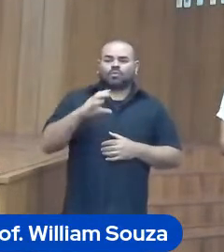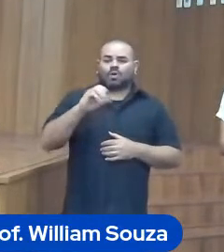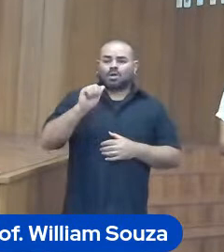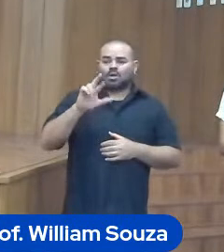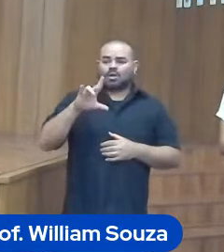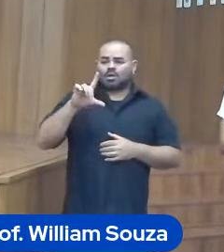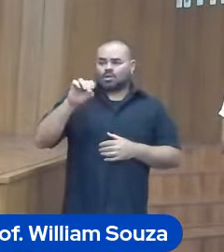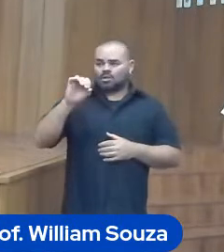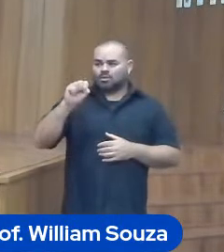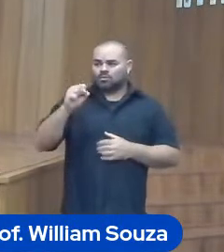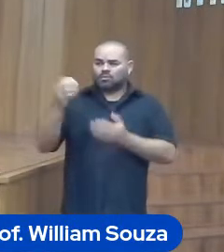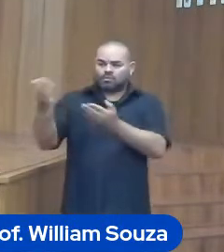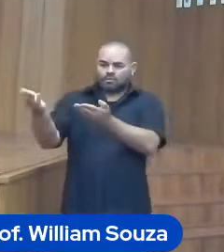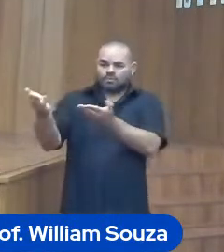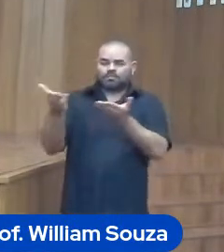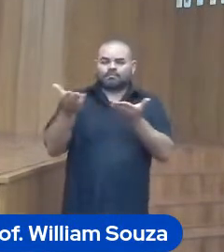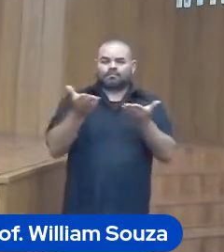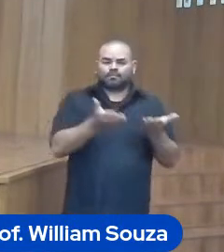Mota.